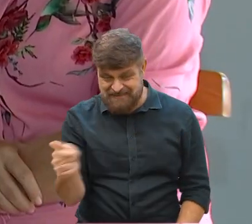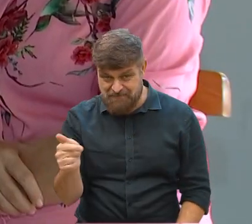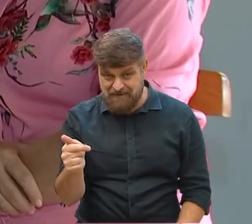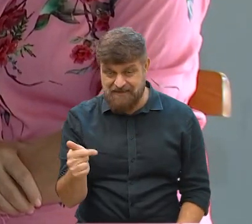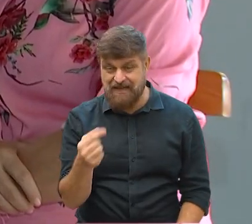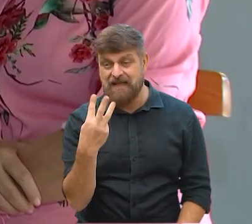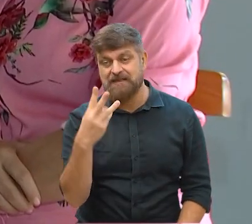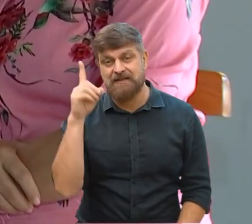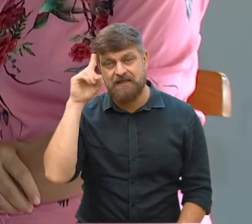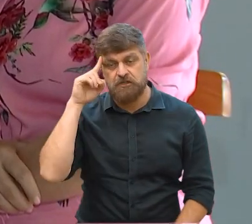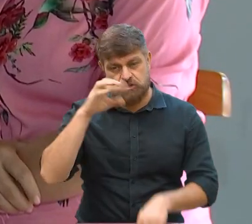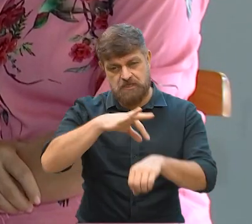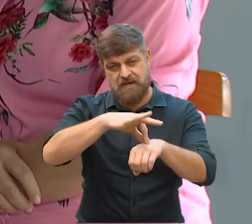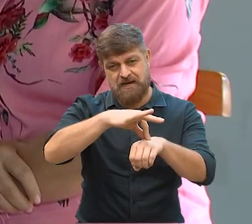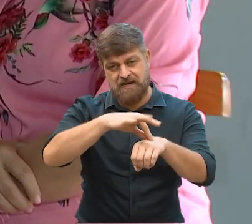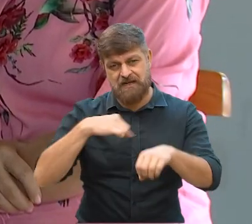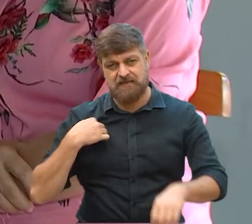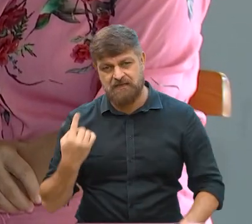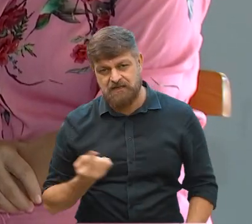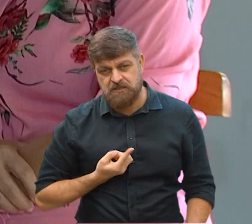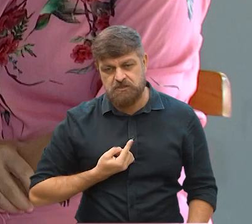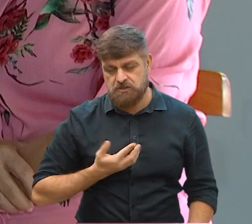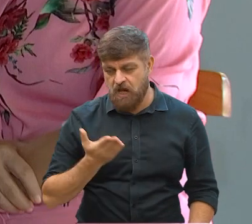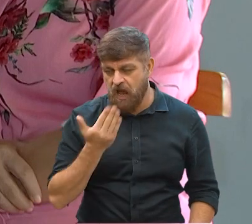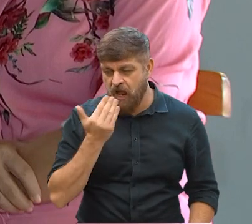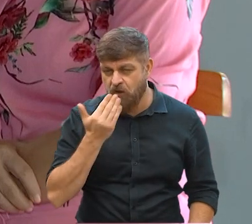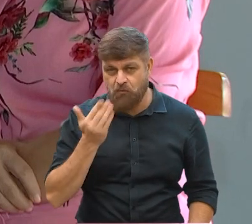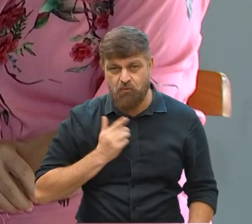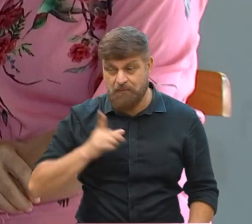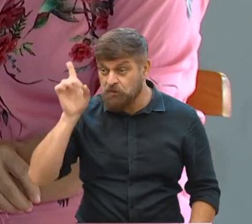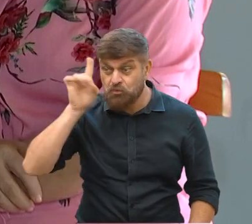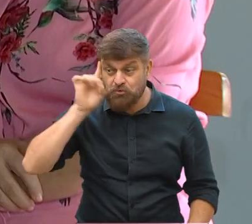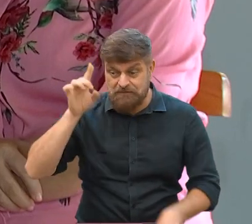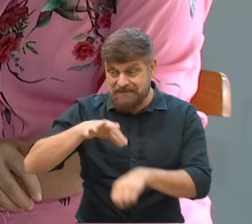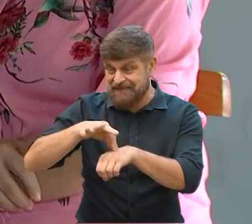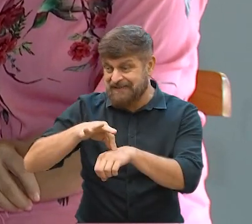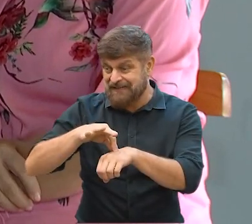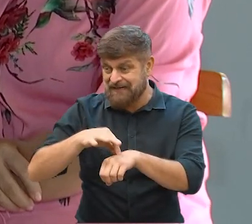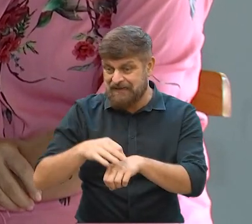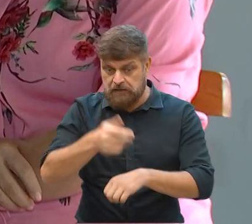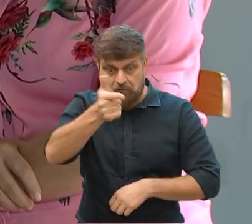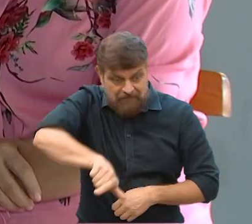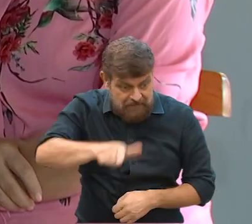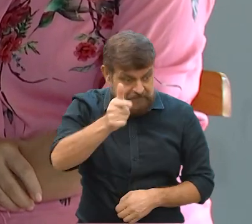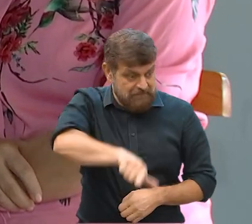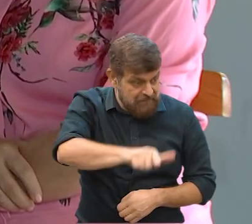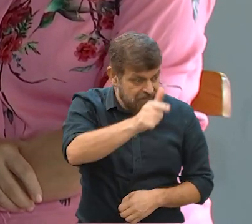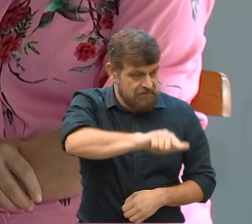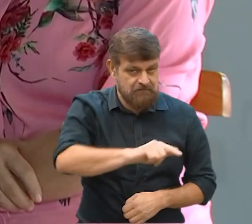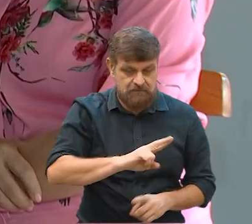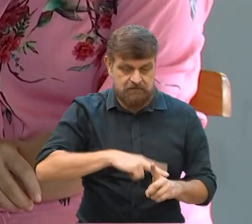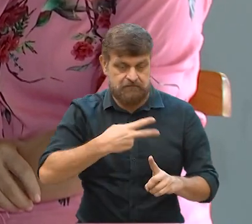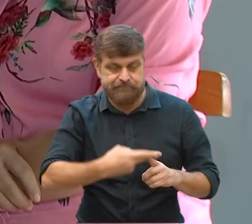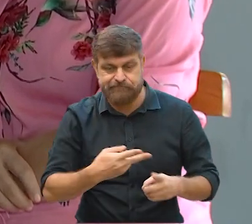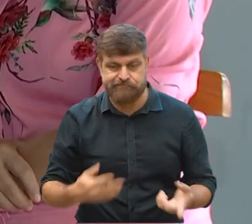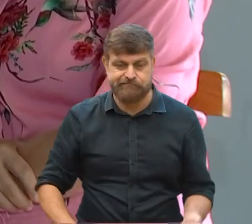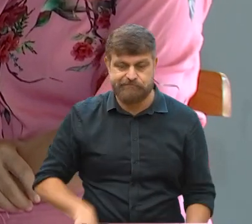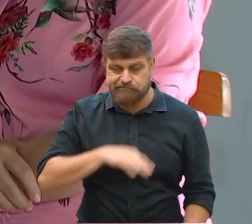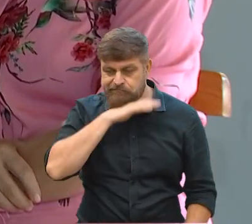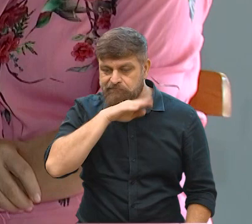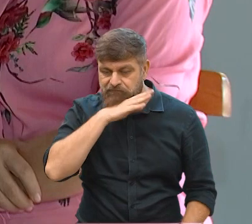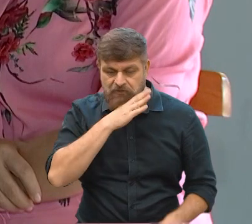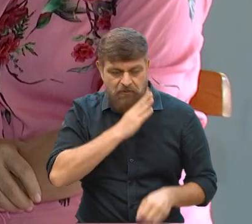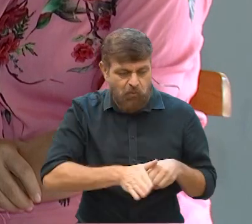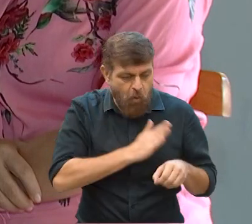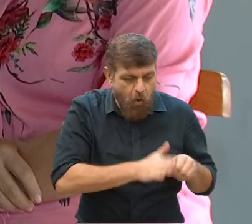semana. A gente muitas vezes come 2 ou 3 porções num dia só. Isso é verdade. Seja com presunto, seja com